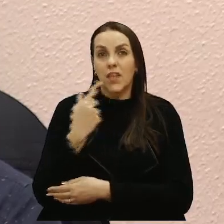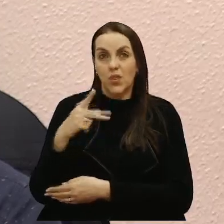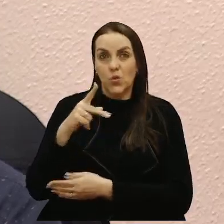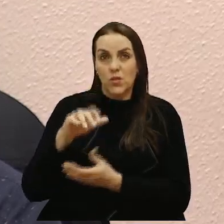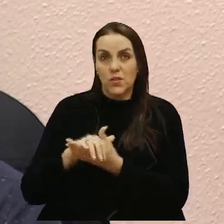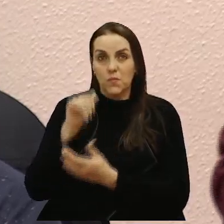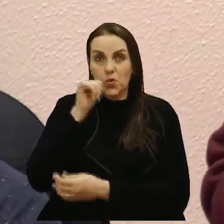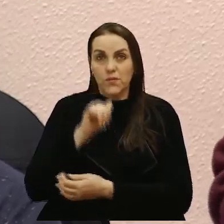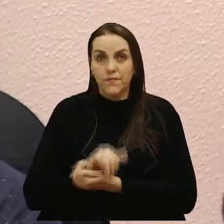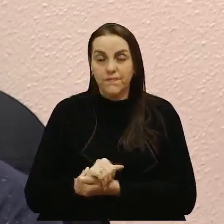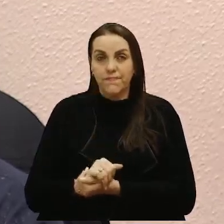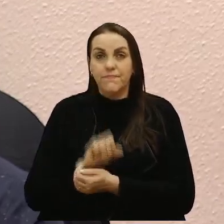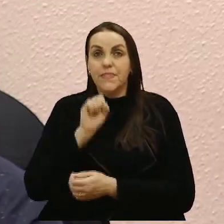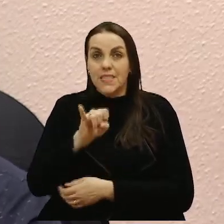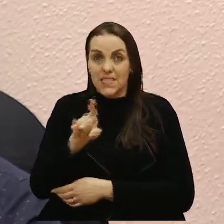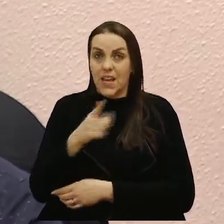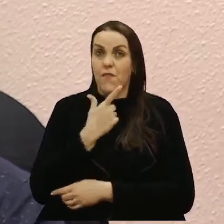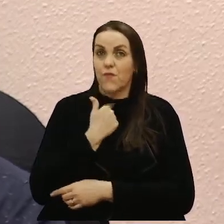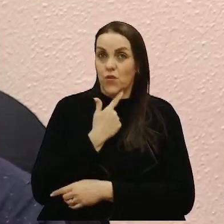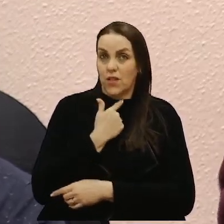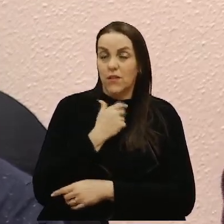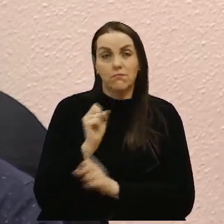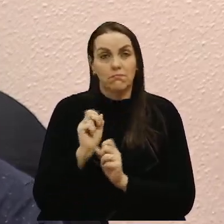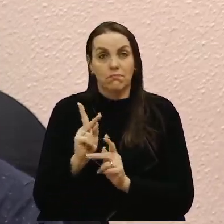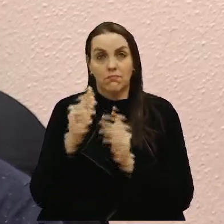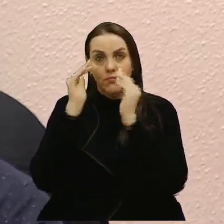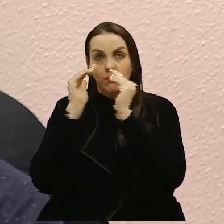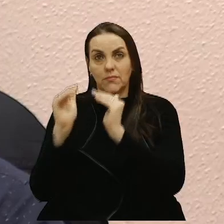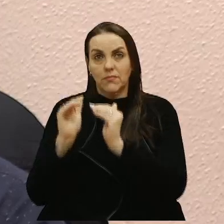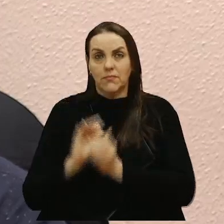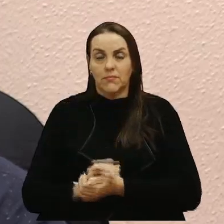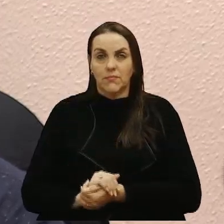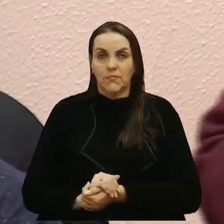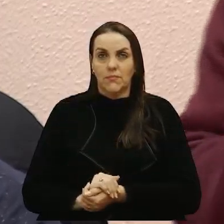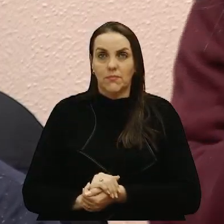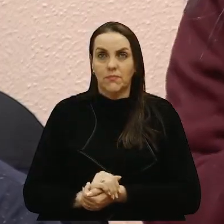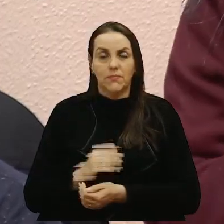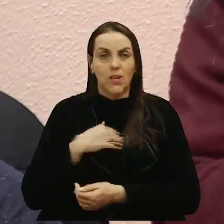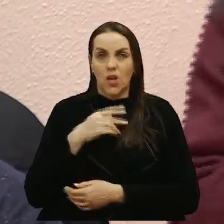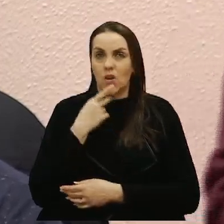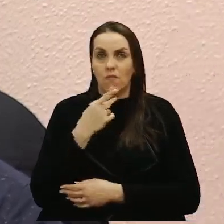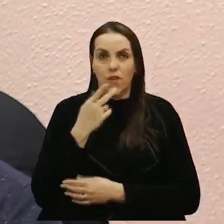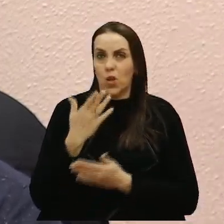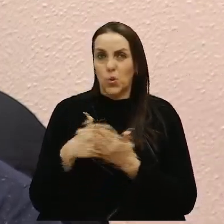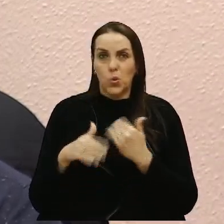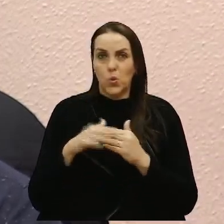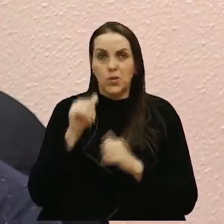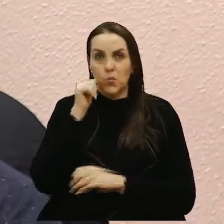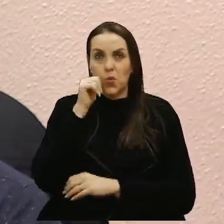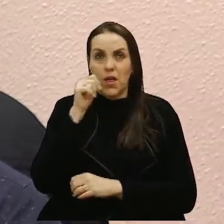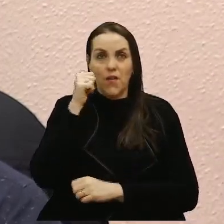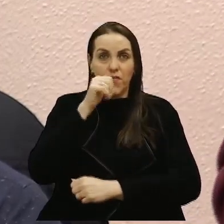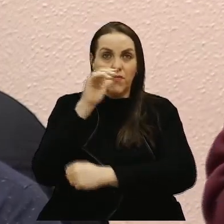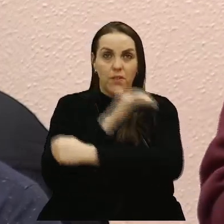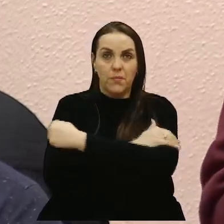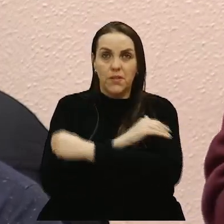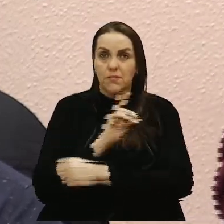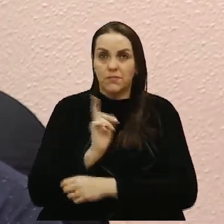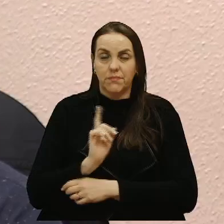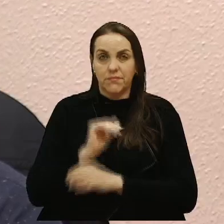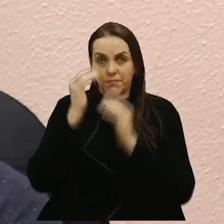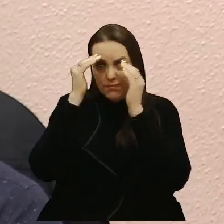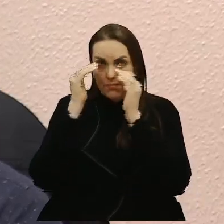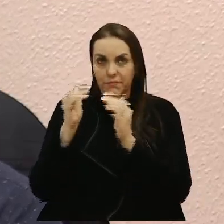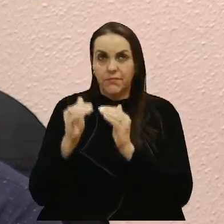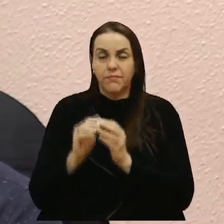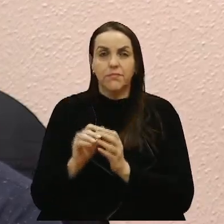Se ela tiver essa vontade, que seja respeitada. Eu não digo que todas as mulheres são feministas. Respeito as mulheres que